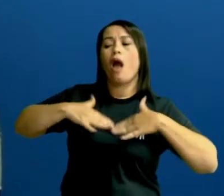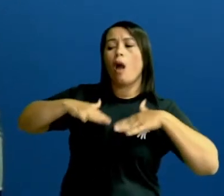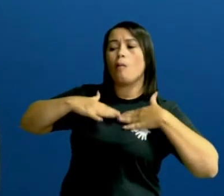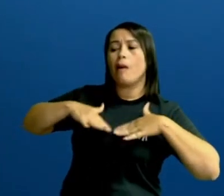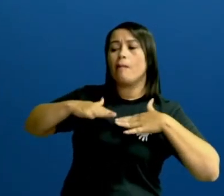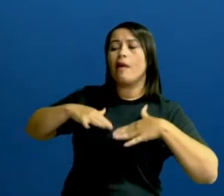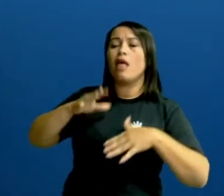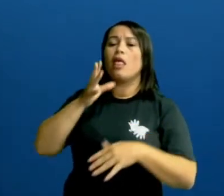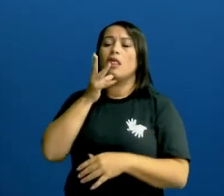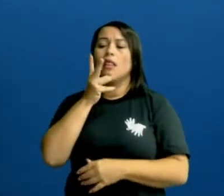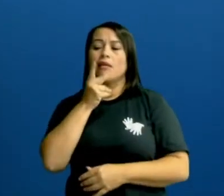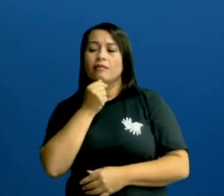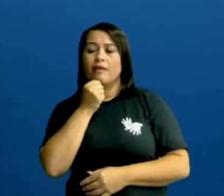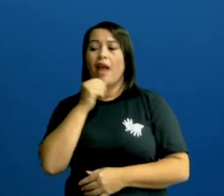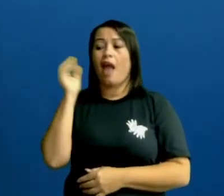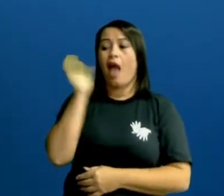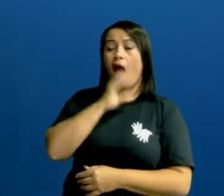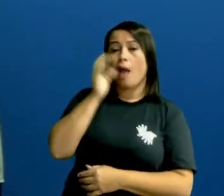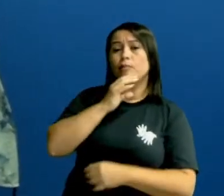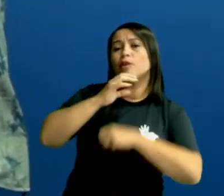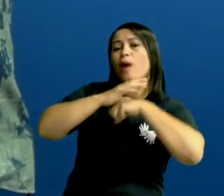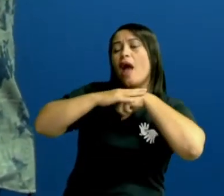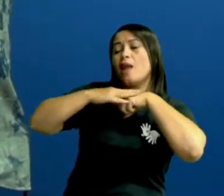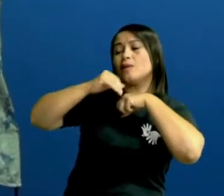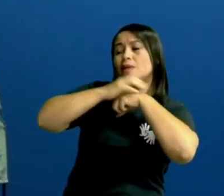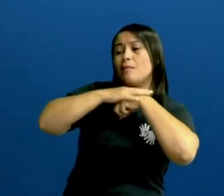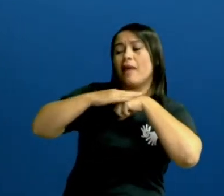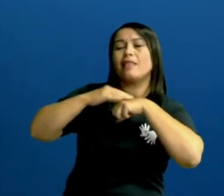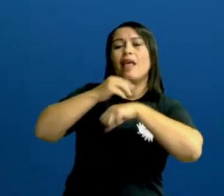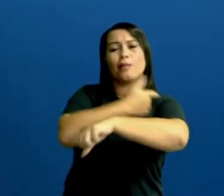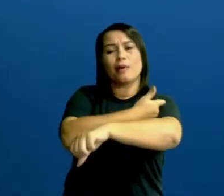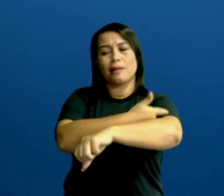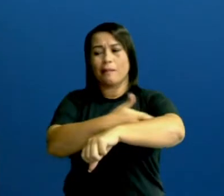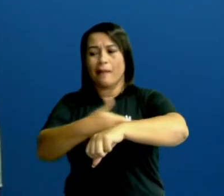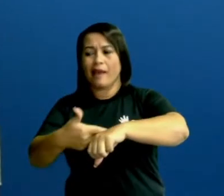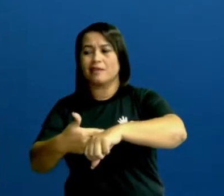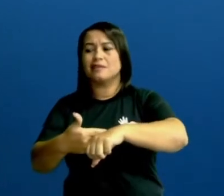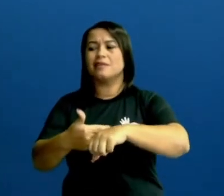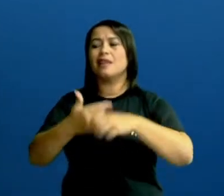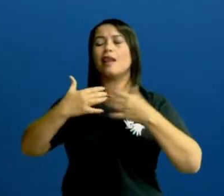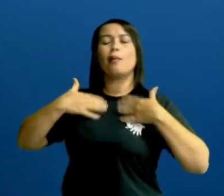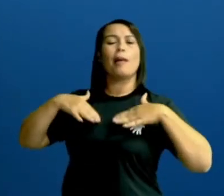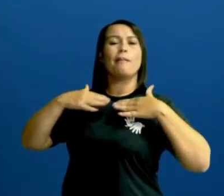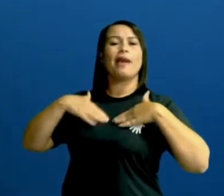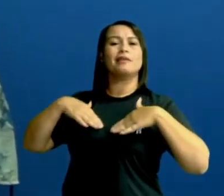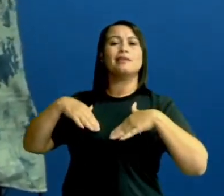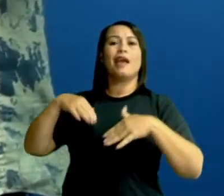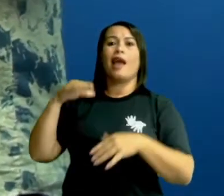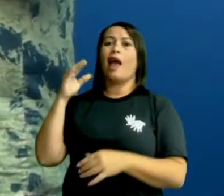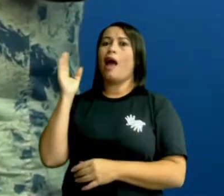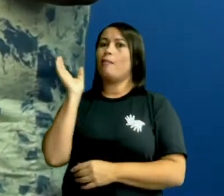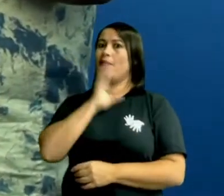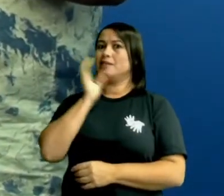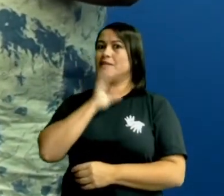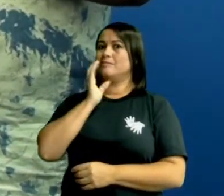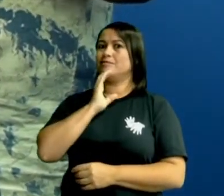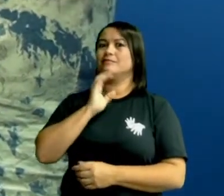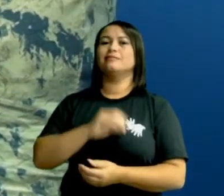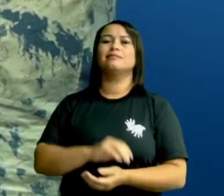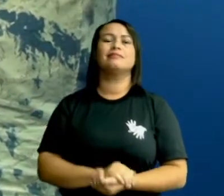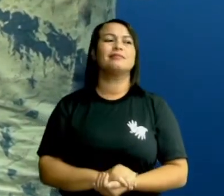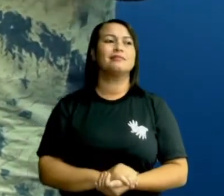lentamente, devagar, depressa, carinhosamente, educadamente, tranquilamente, à